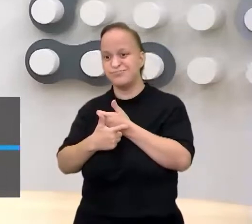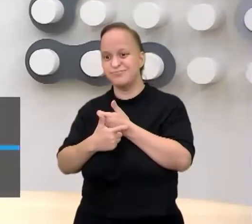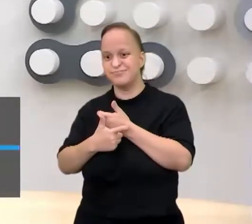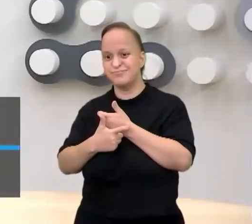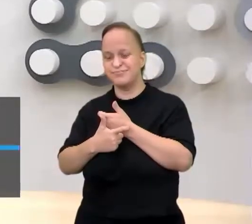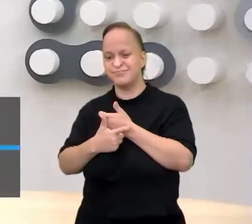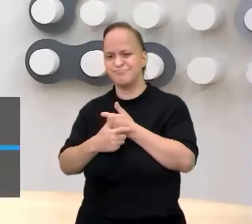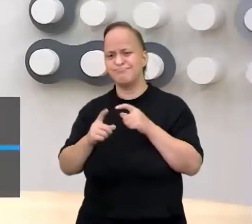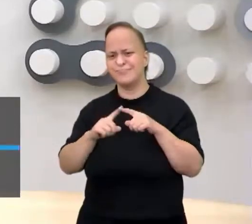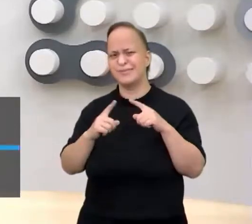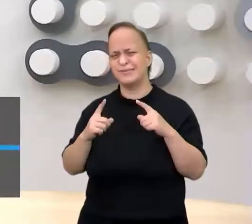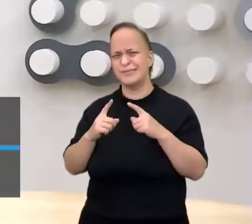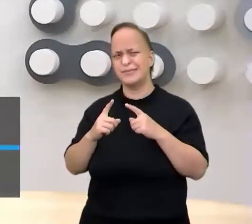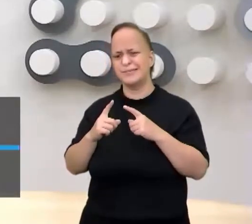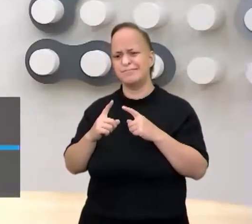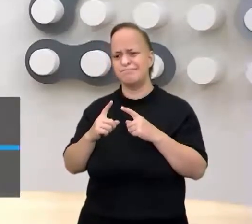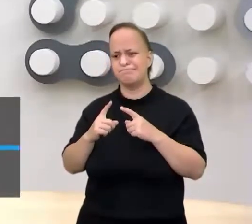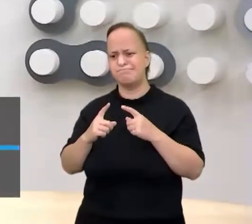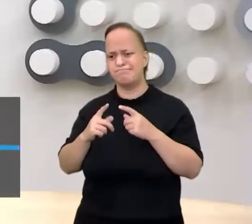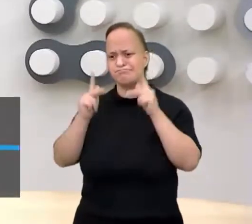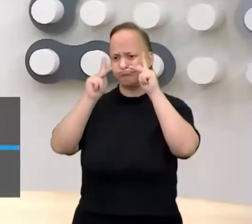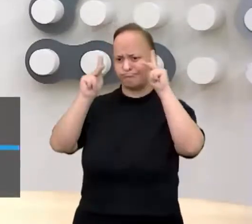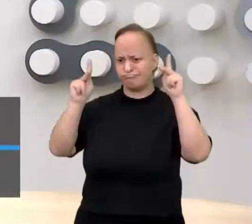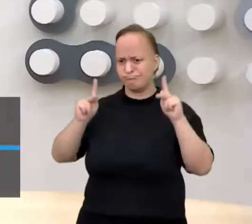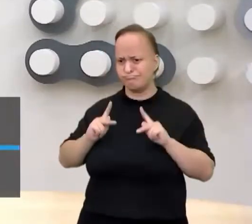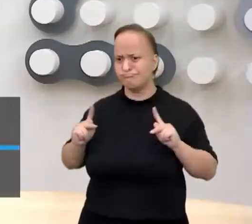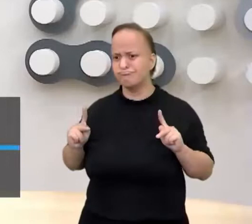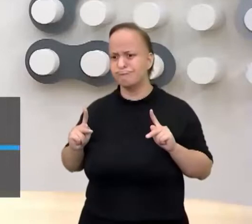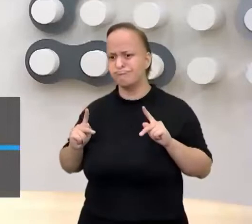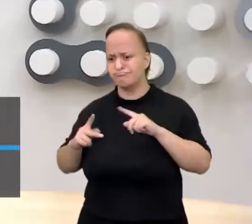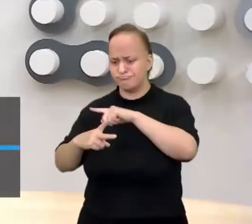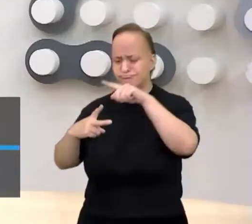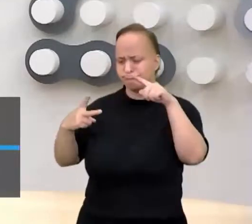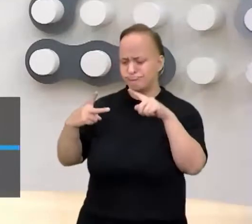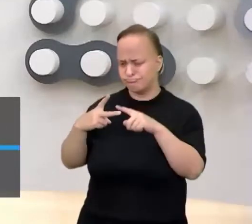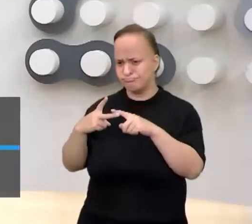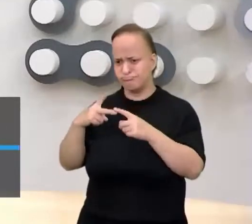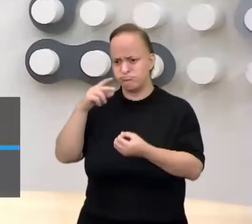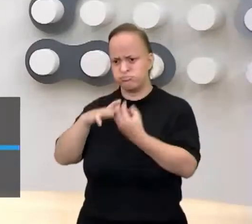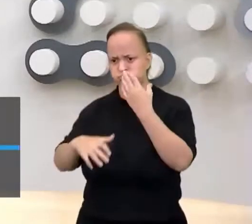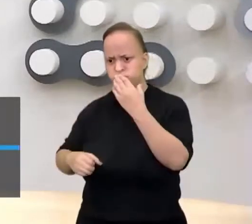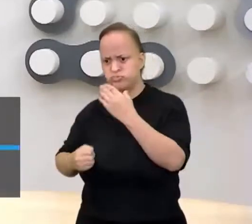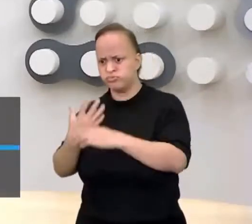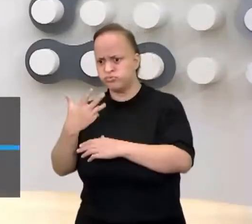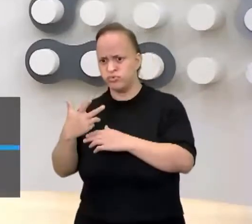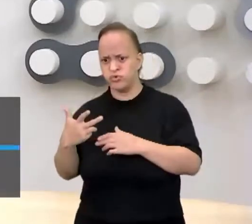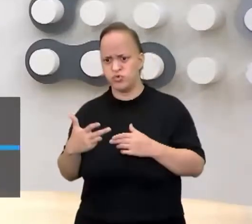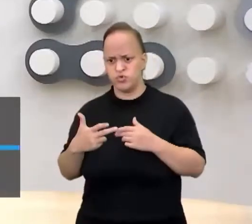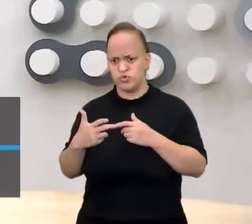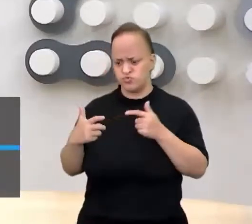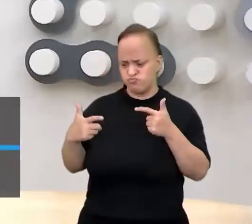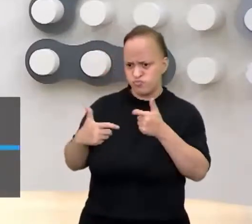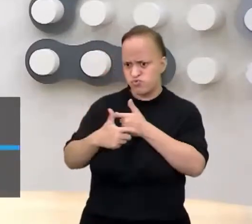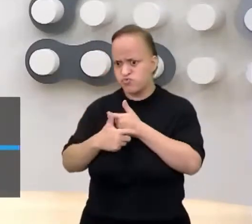armada. Mas por que eles estavam, no momento de paz, desenvolvendo tantas armas? Porque eles imaginavam